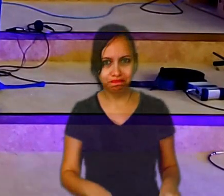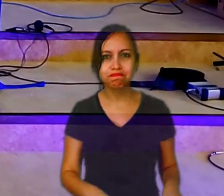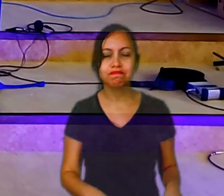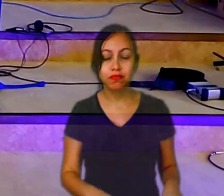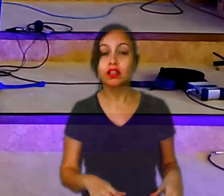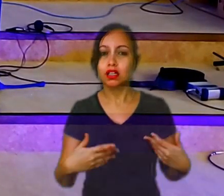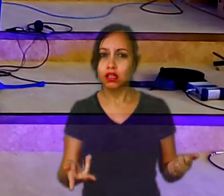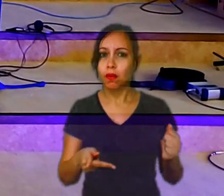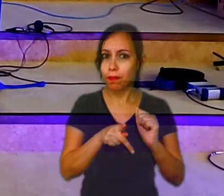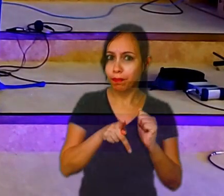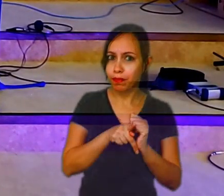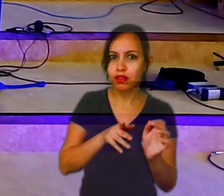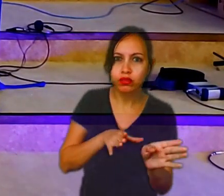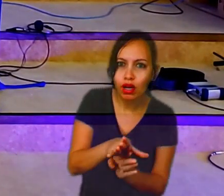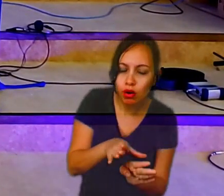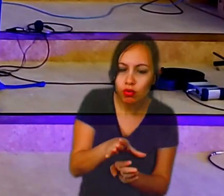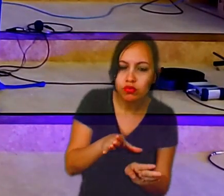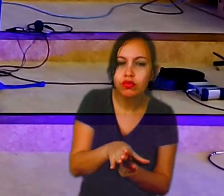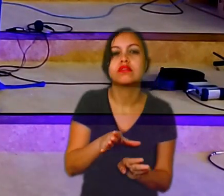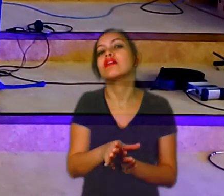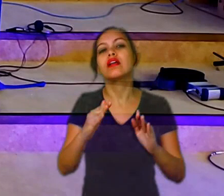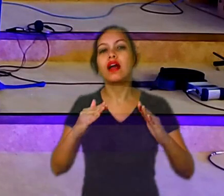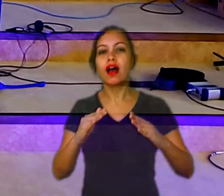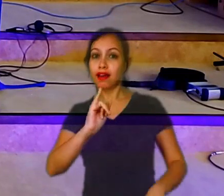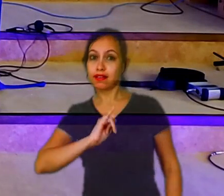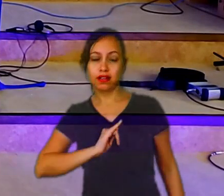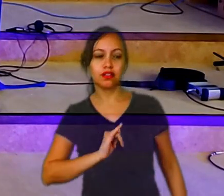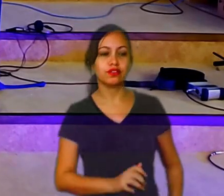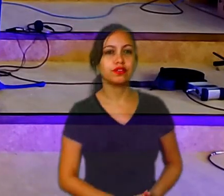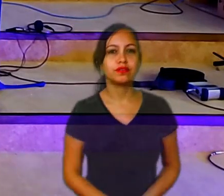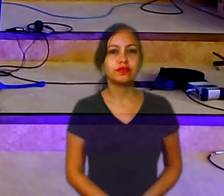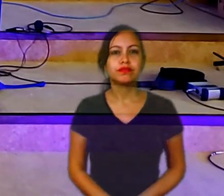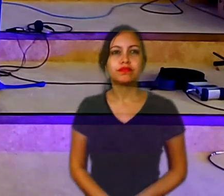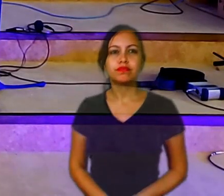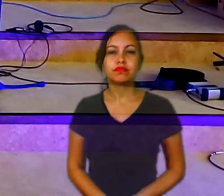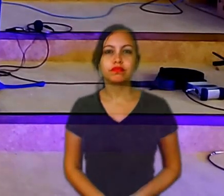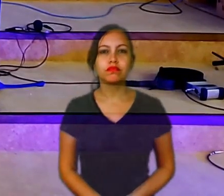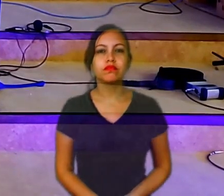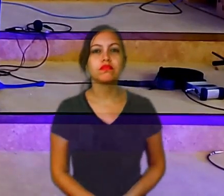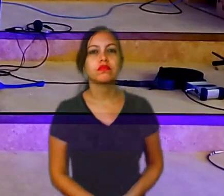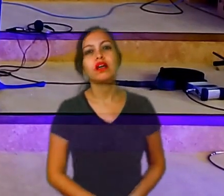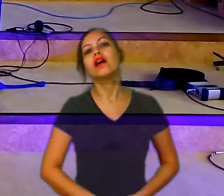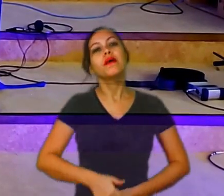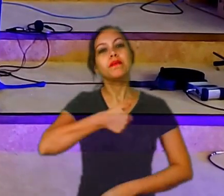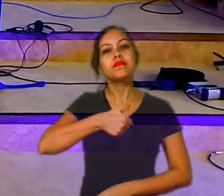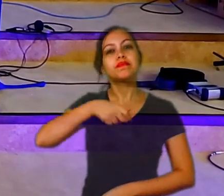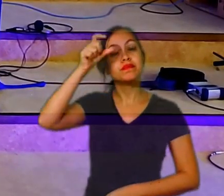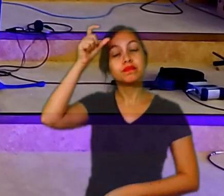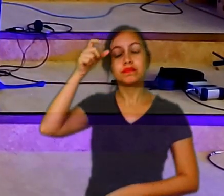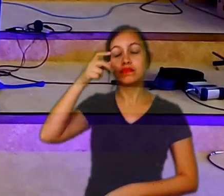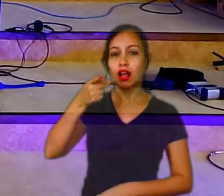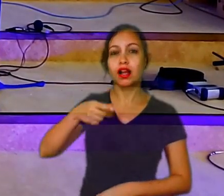Pedro aconselha a igreja. Primeiro ele diz que o inimigo está ao